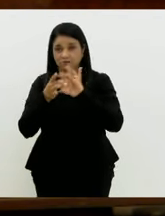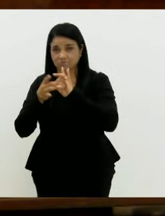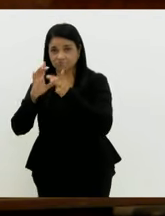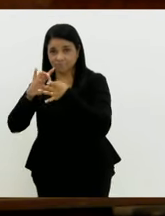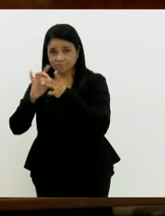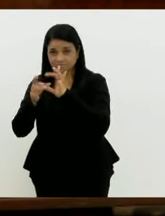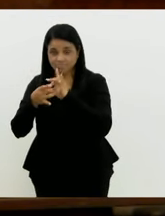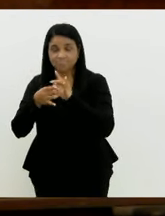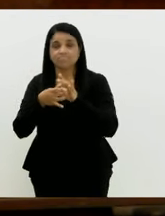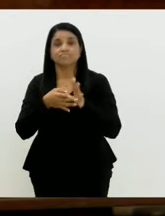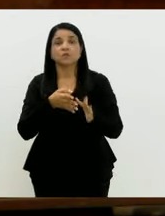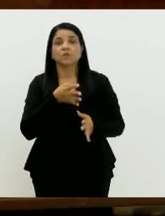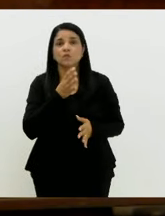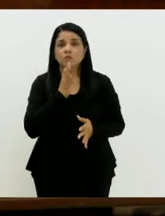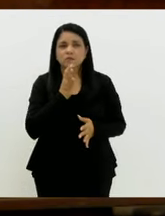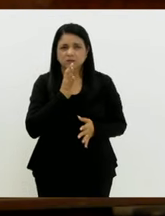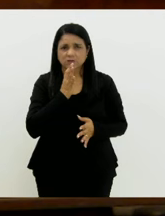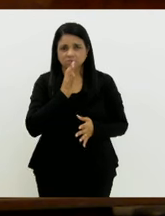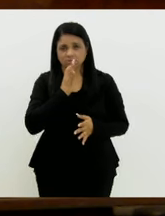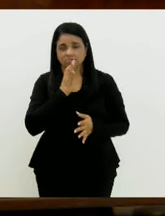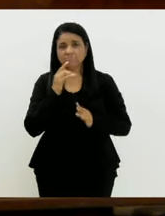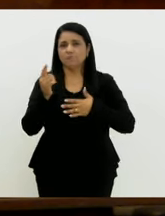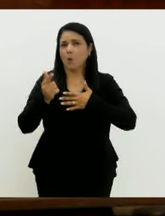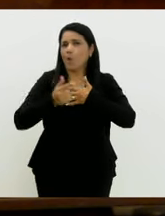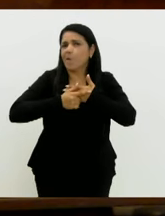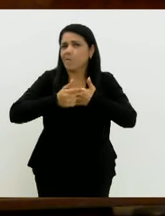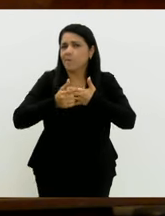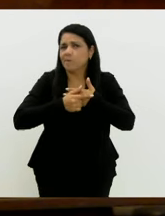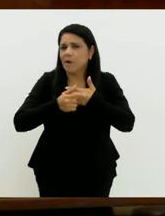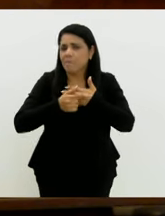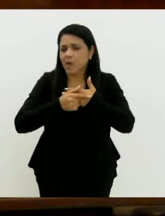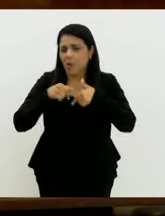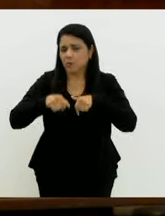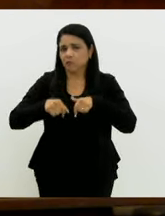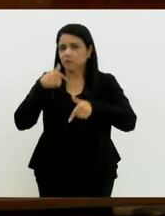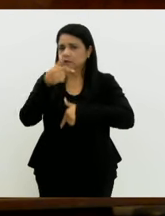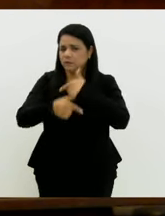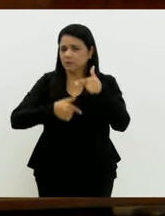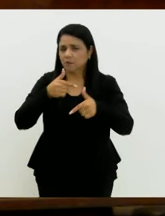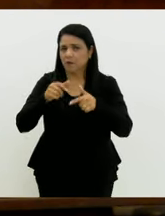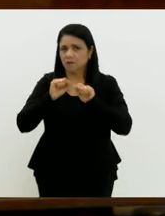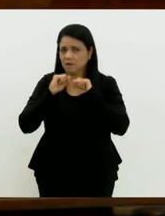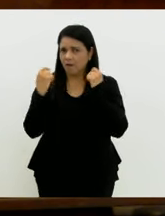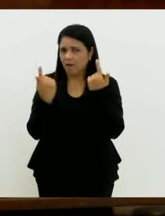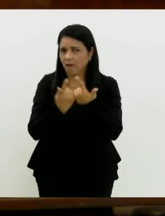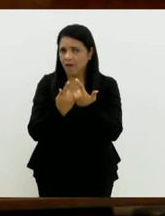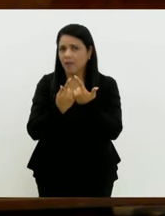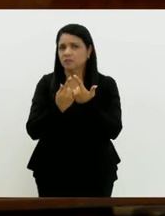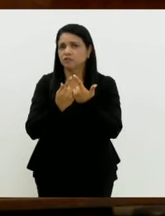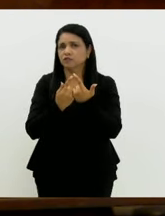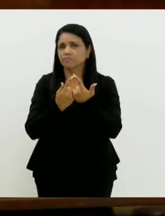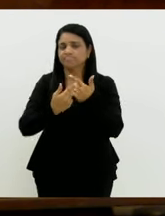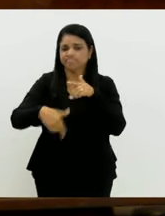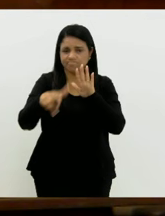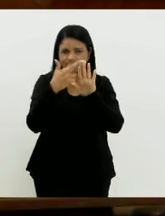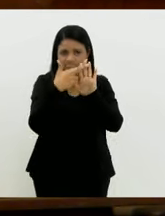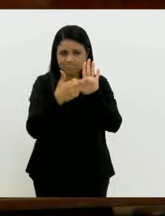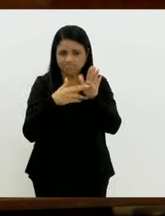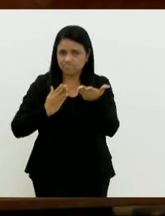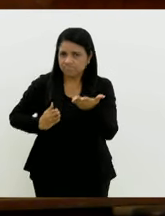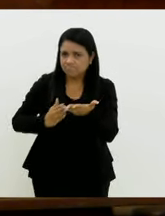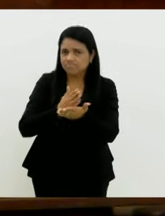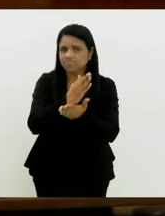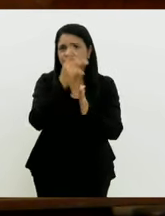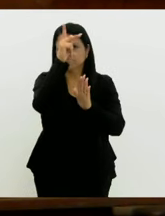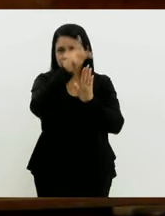de reconhecer o papel imprescindível que essa Casa desempenhou aprovando medidas cruciais para a